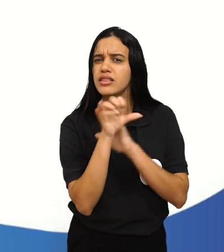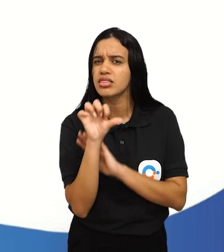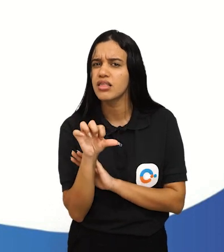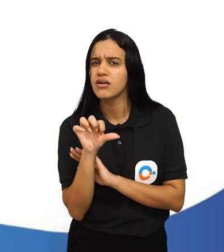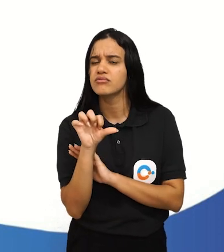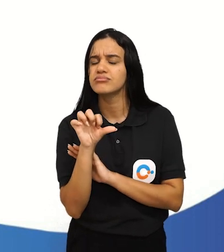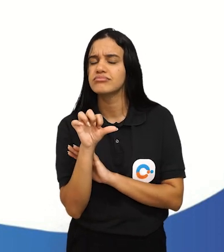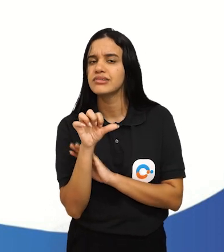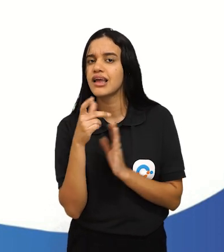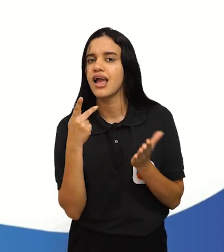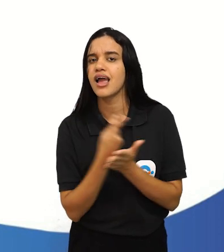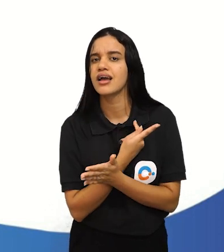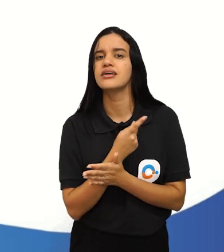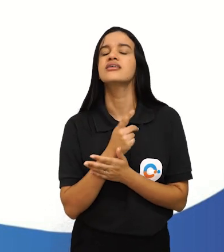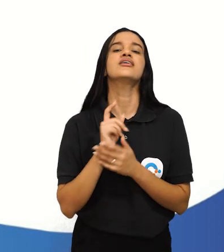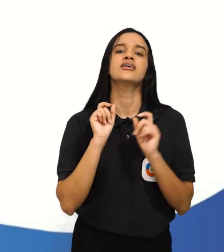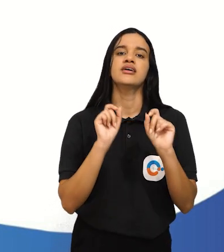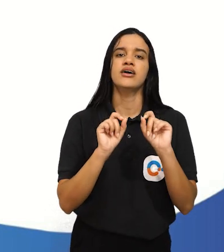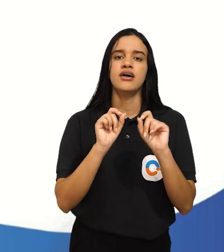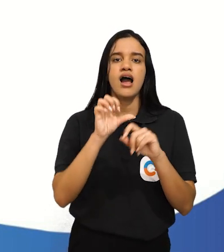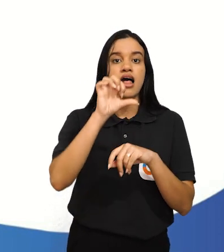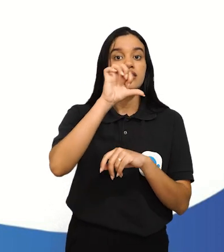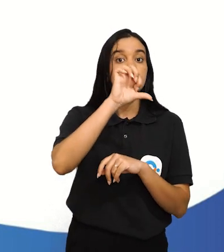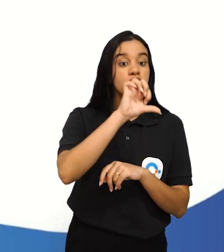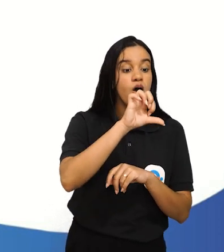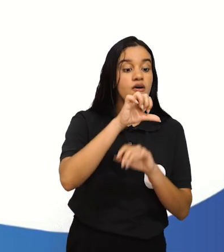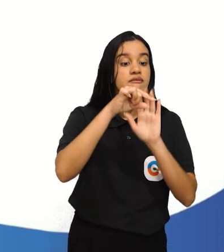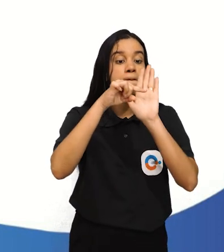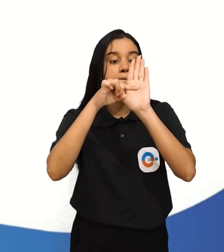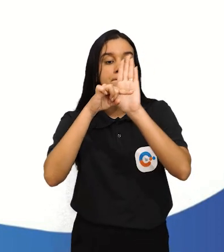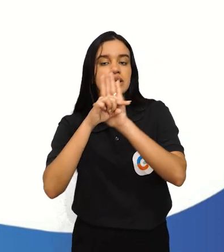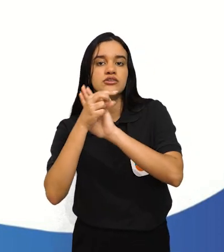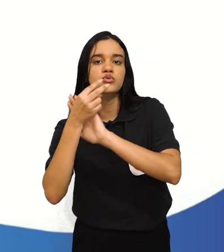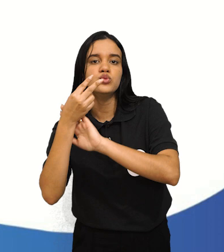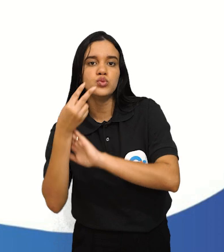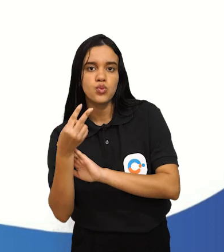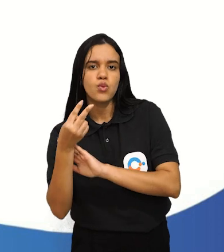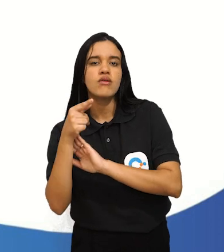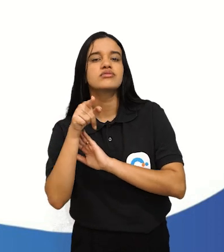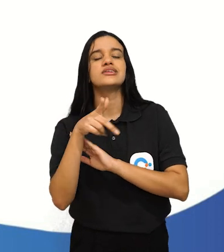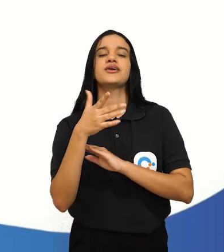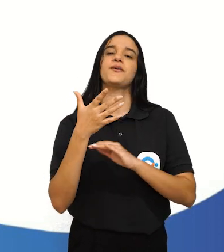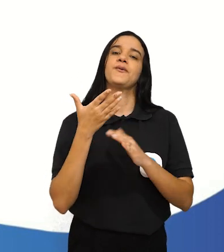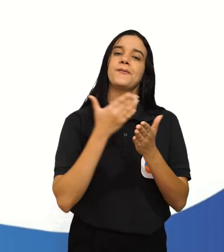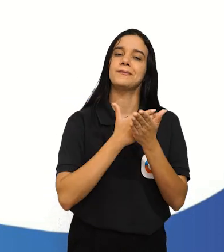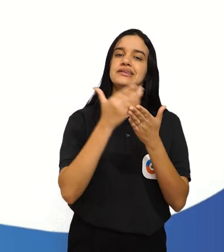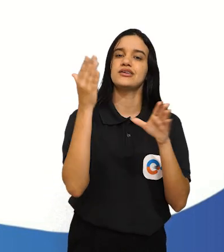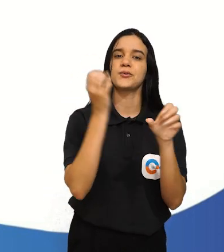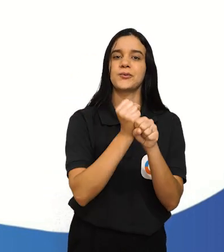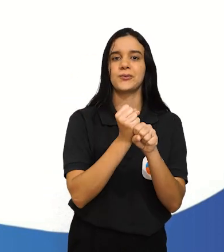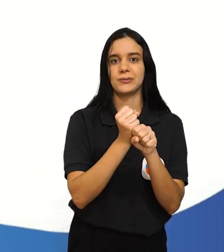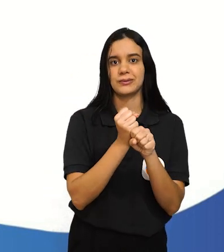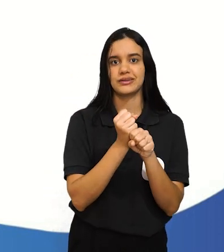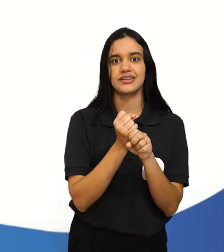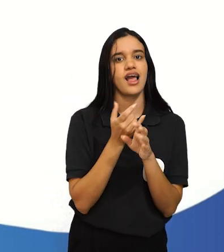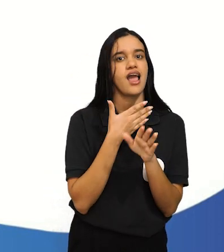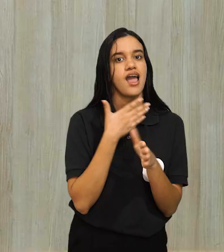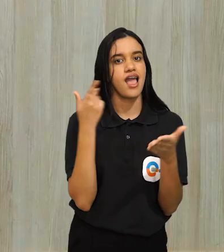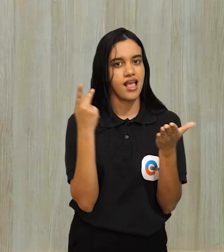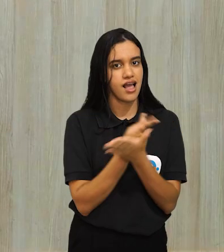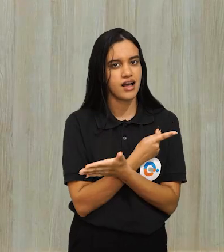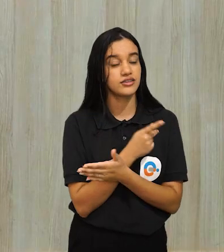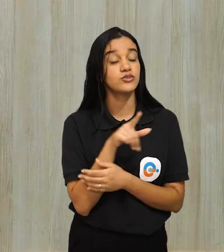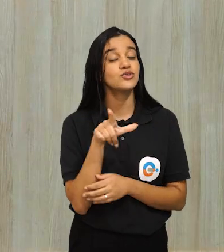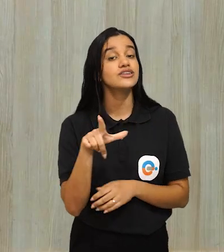gente faz erradamente 9 - 2 aí você já começa a conta errada o que é que